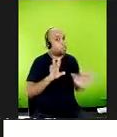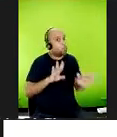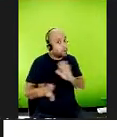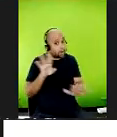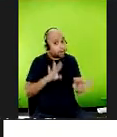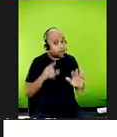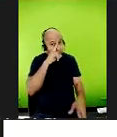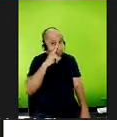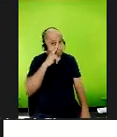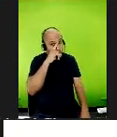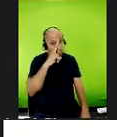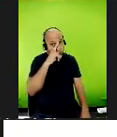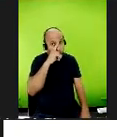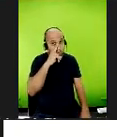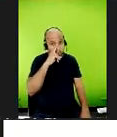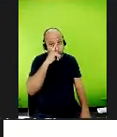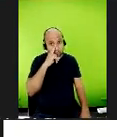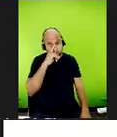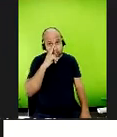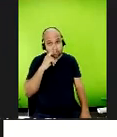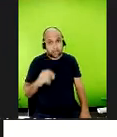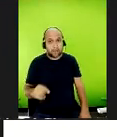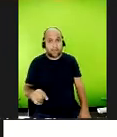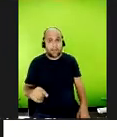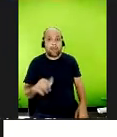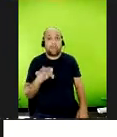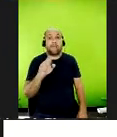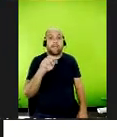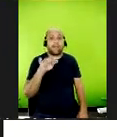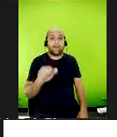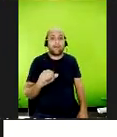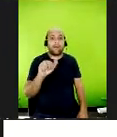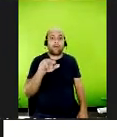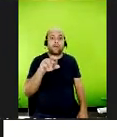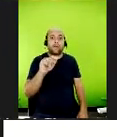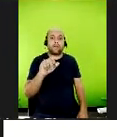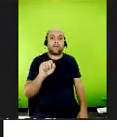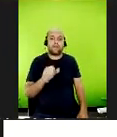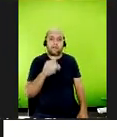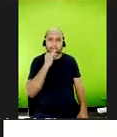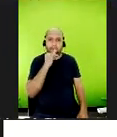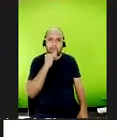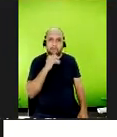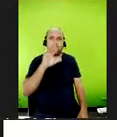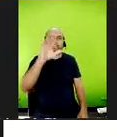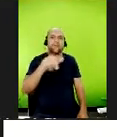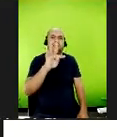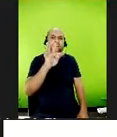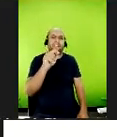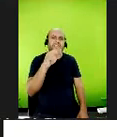efeito de aula de auréola é propensão de uma parte informação positiva eu digo assim Gente vou chamar a Tati ela tá que era gente boa